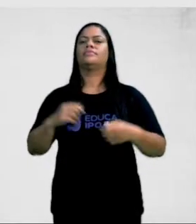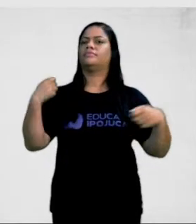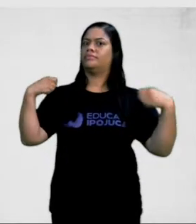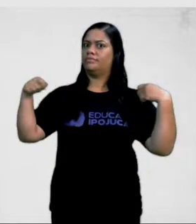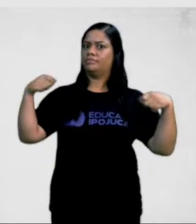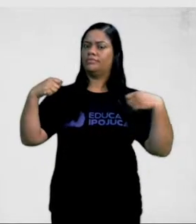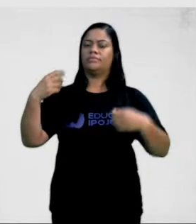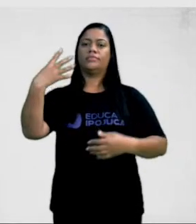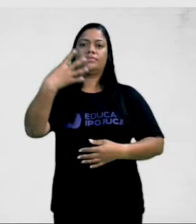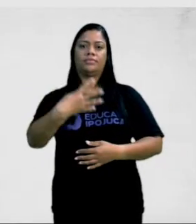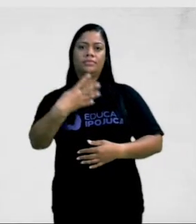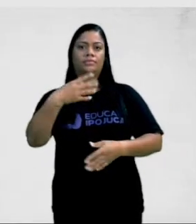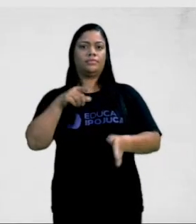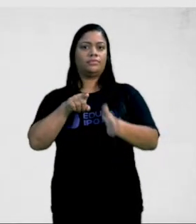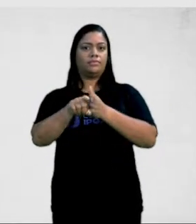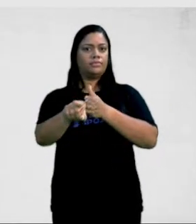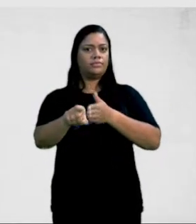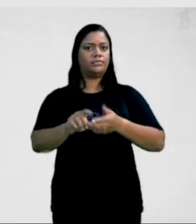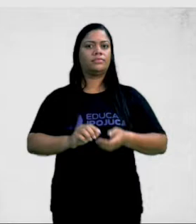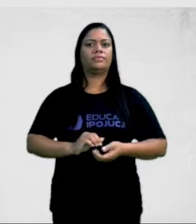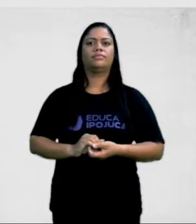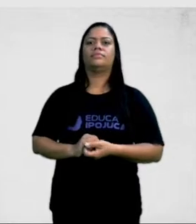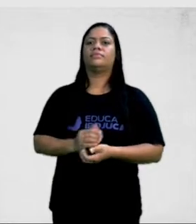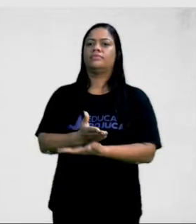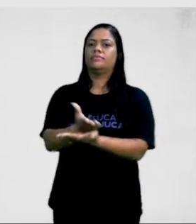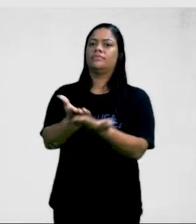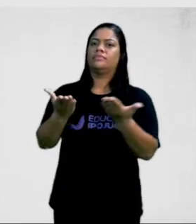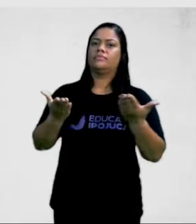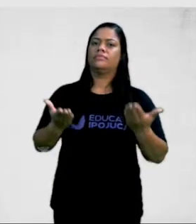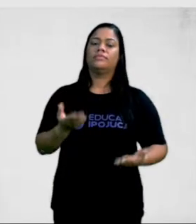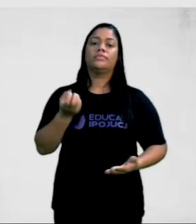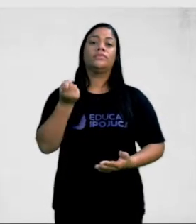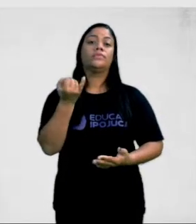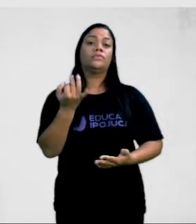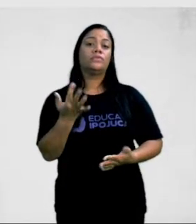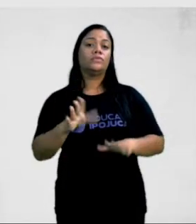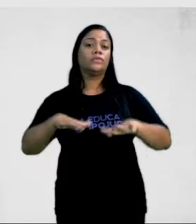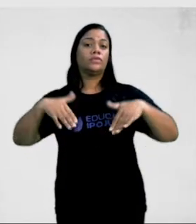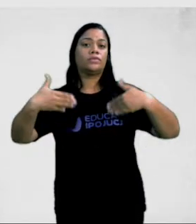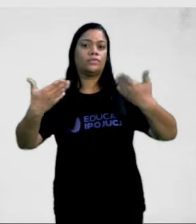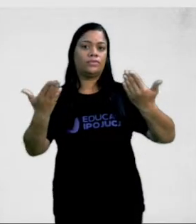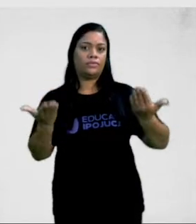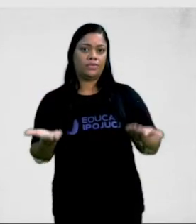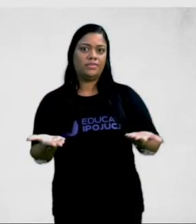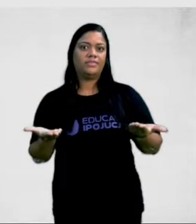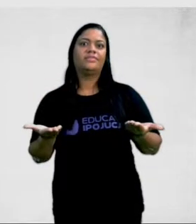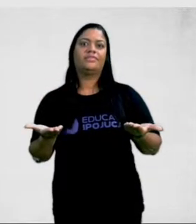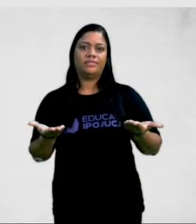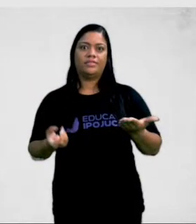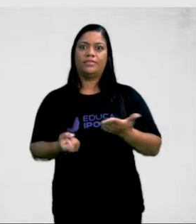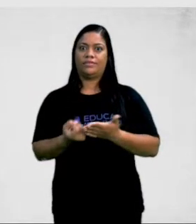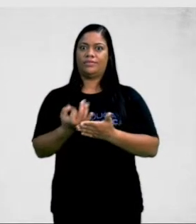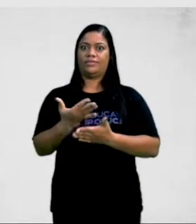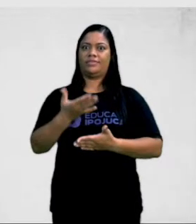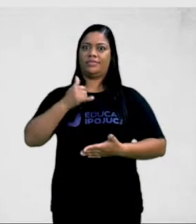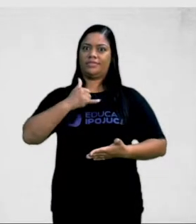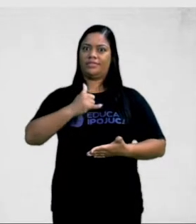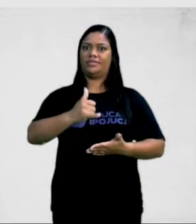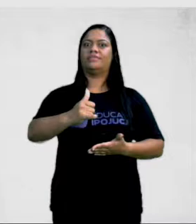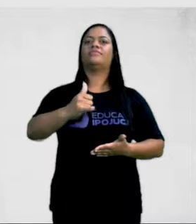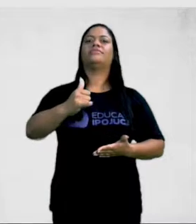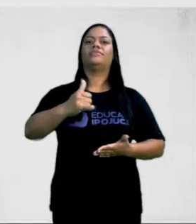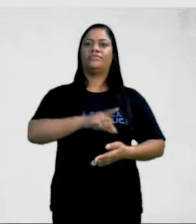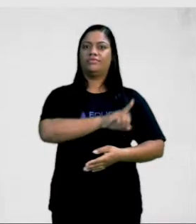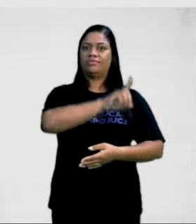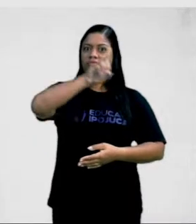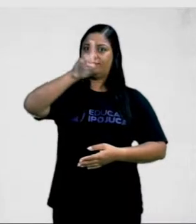E a quarta pergunta que eu fiz para vocês é: quantas e quais são as formas que ocorrem o gasto energético no